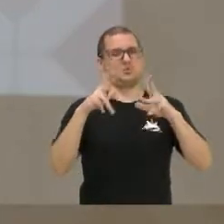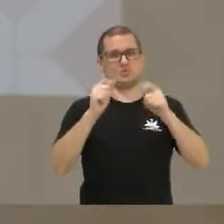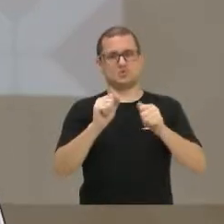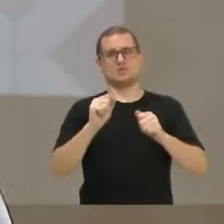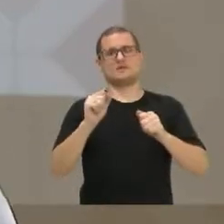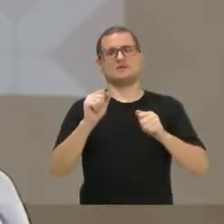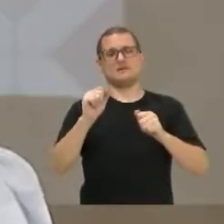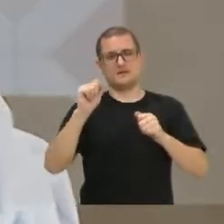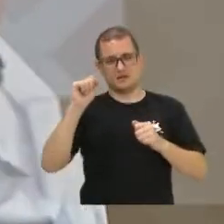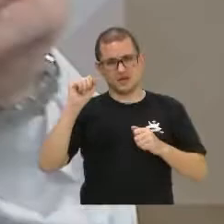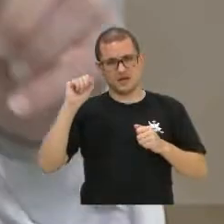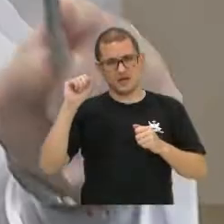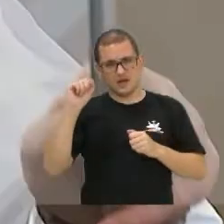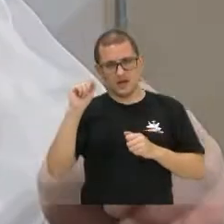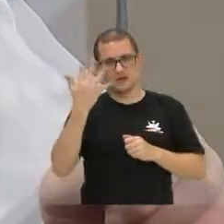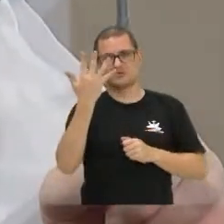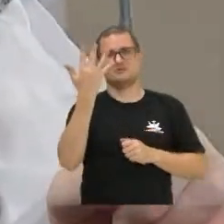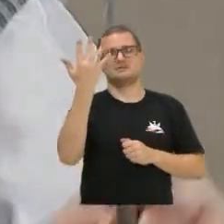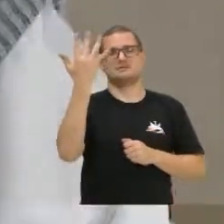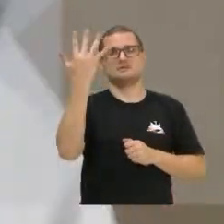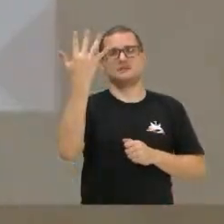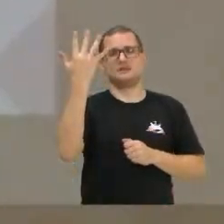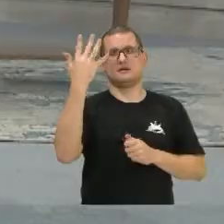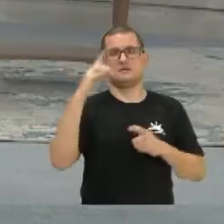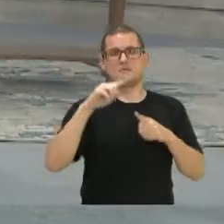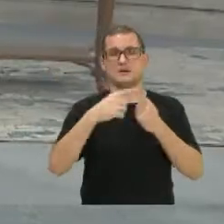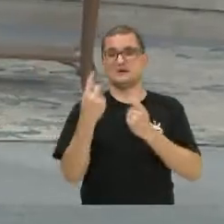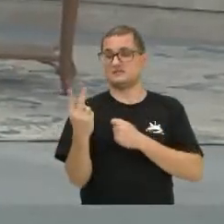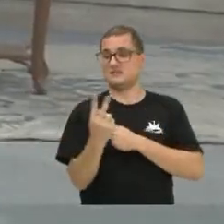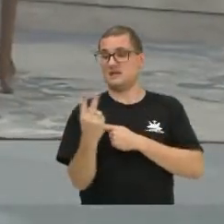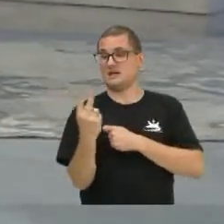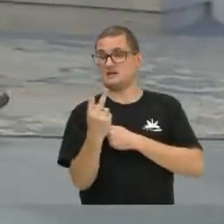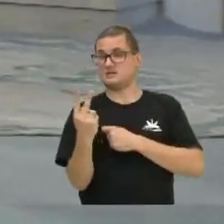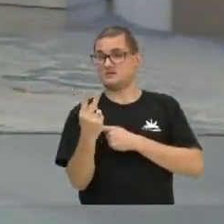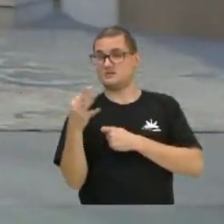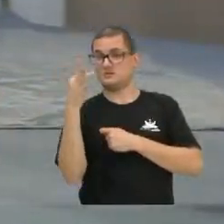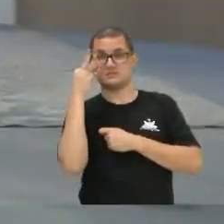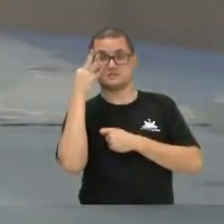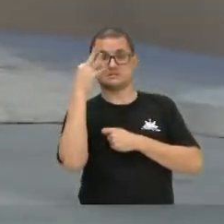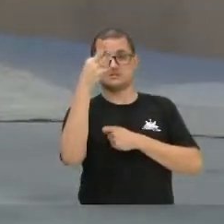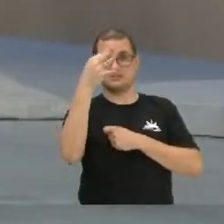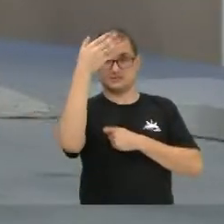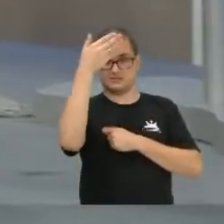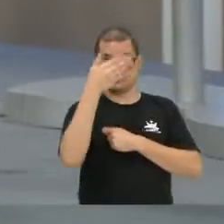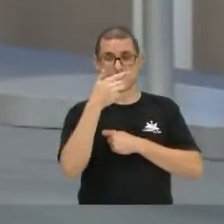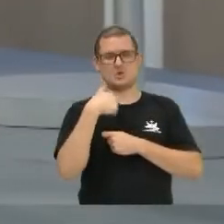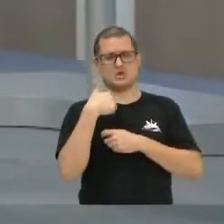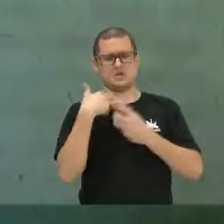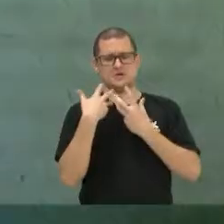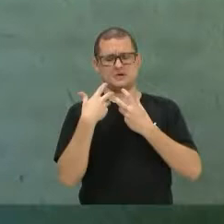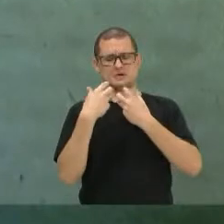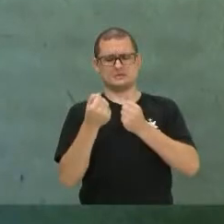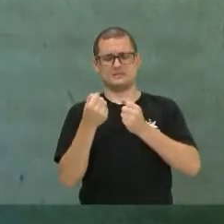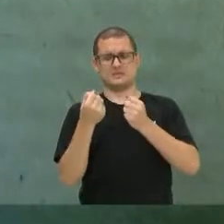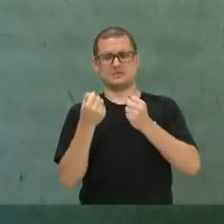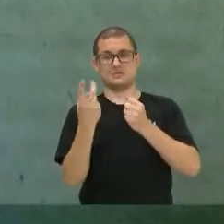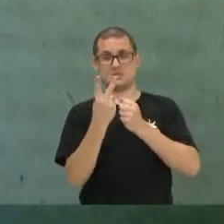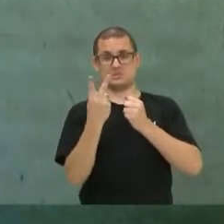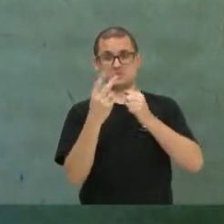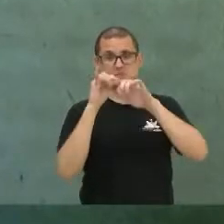isto mas aquelas duas testemunhas permitirei que profetizei não